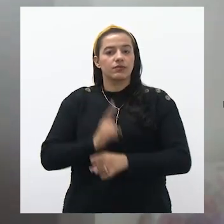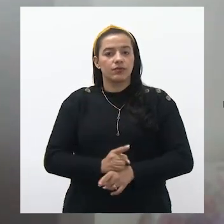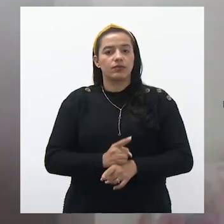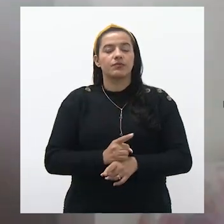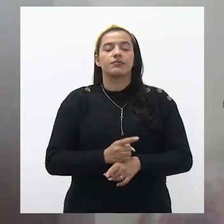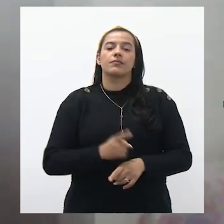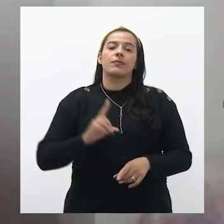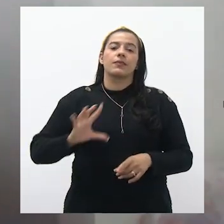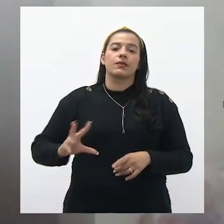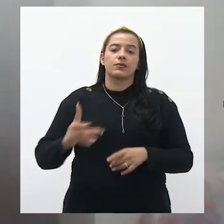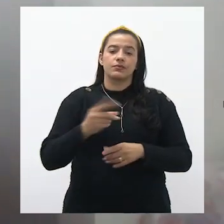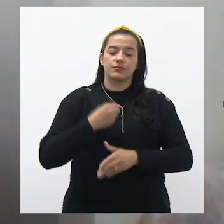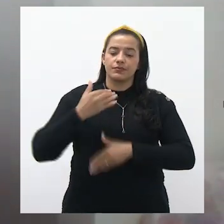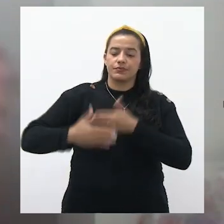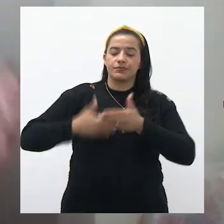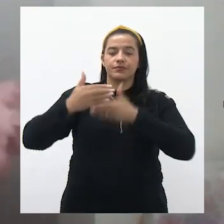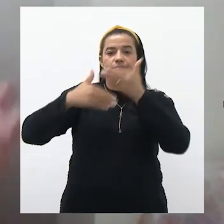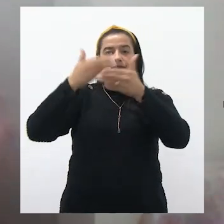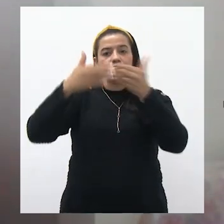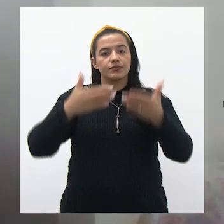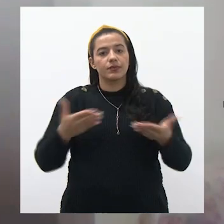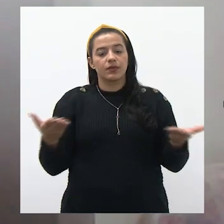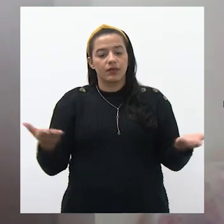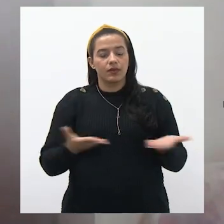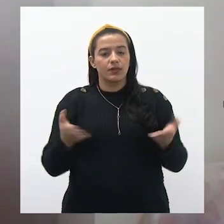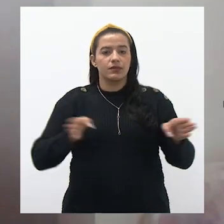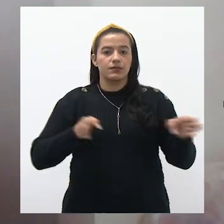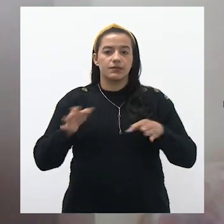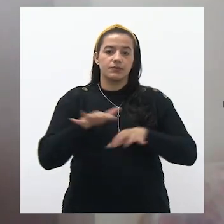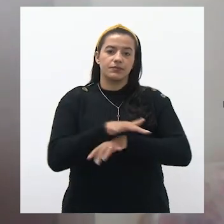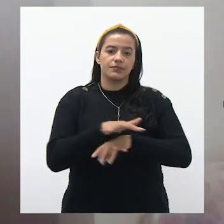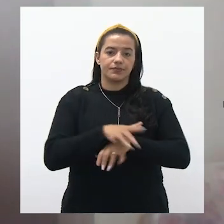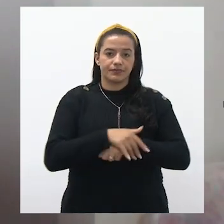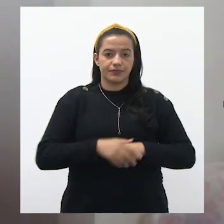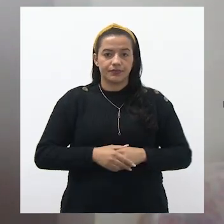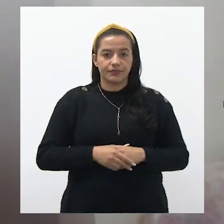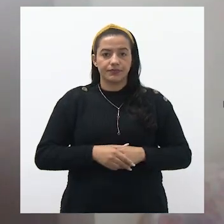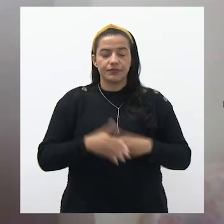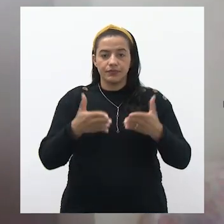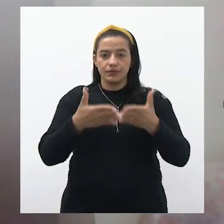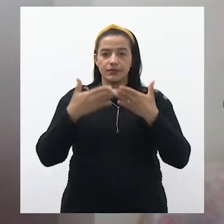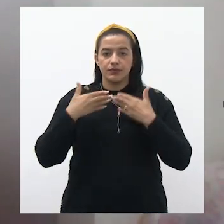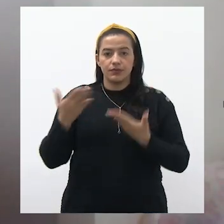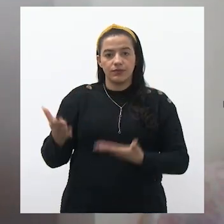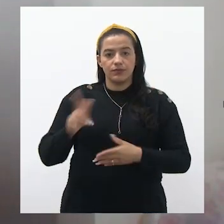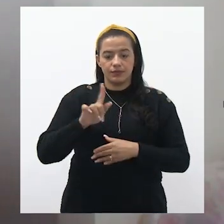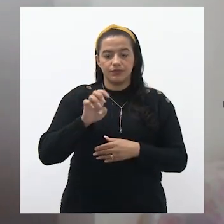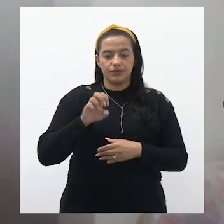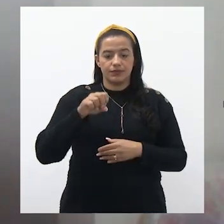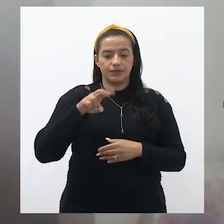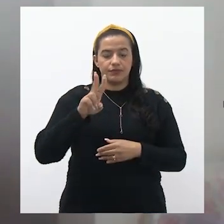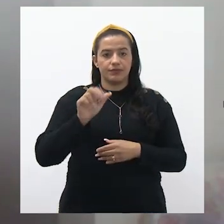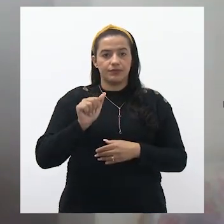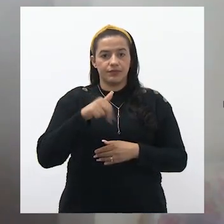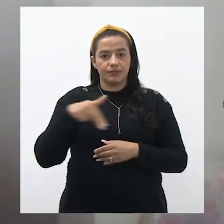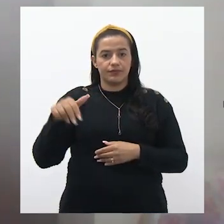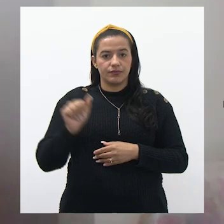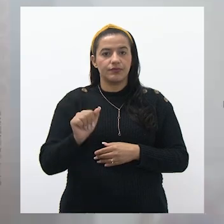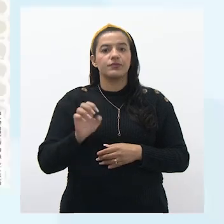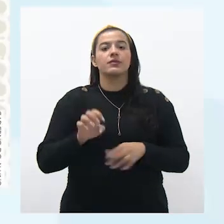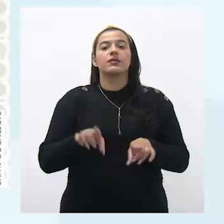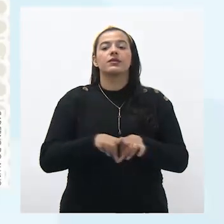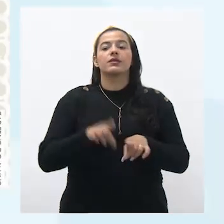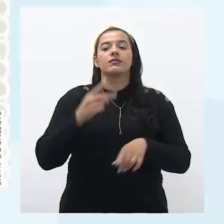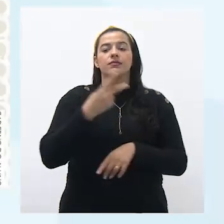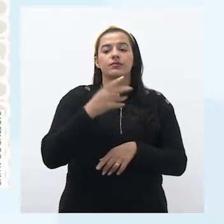essa gradação, ou seja, esse movimento. Eu vou pedir para o Giovanni colocar no slide 29, que aí ele vai